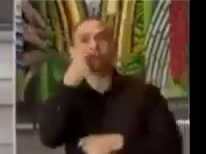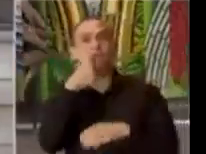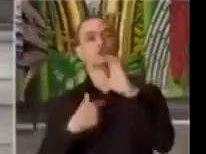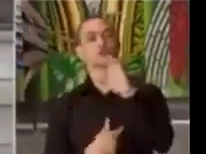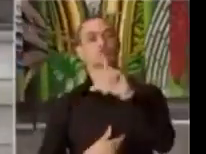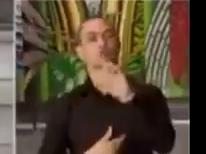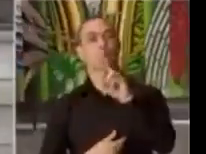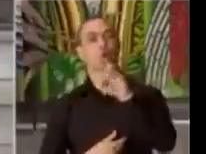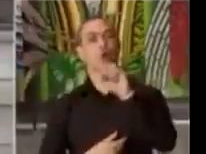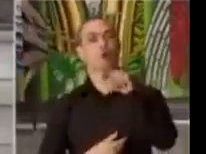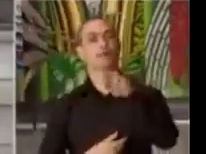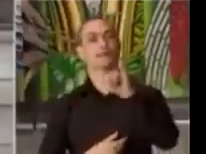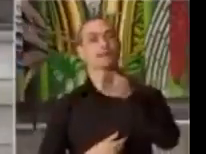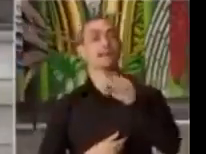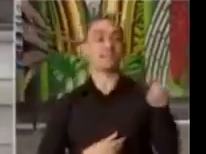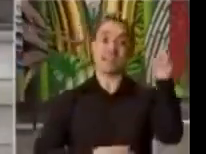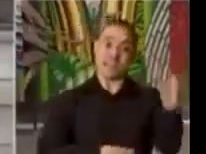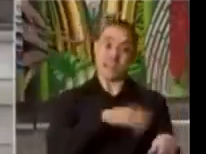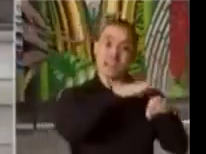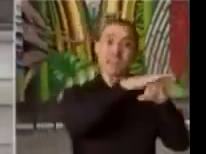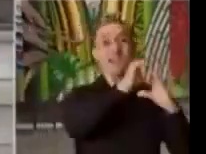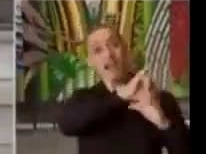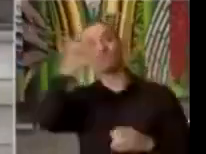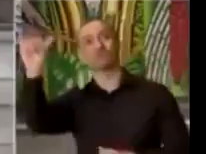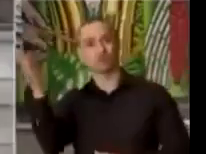na rede pública do país